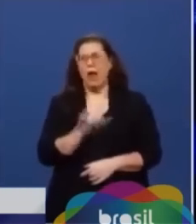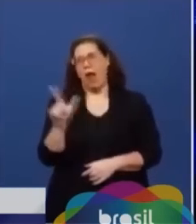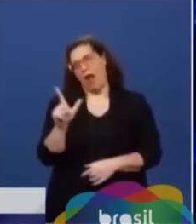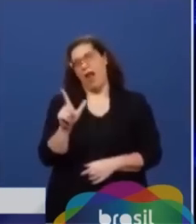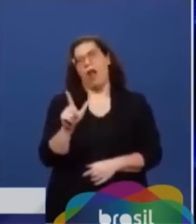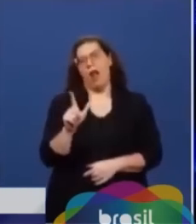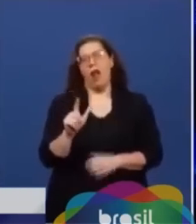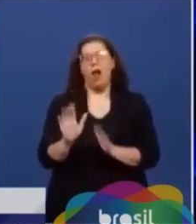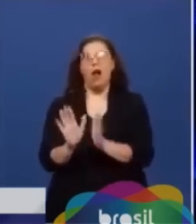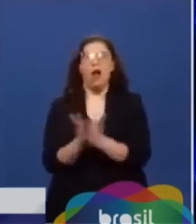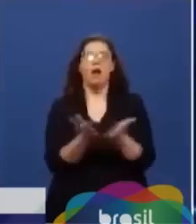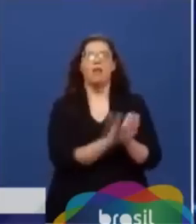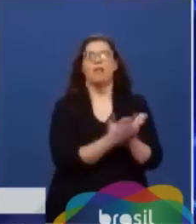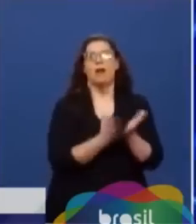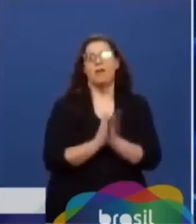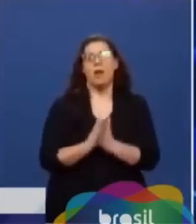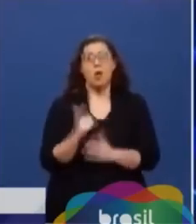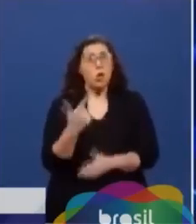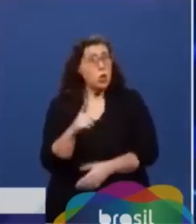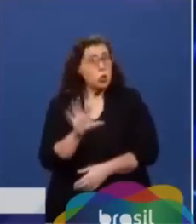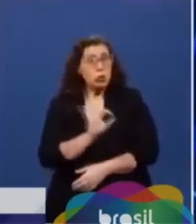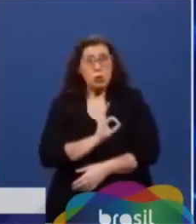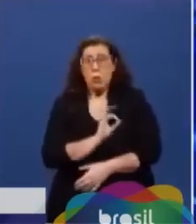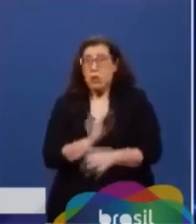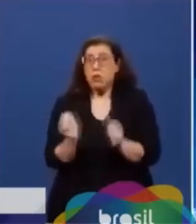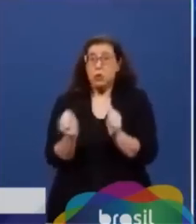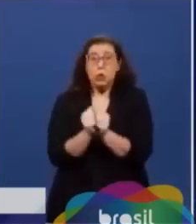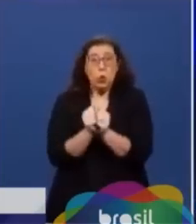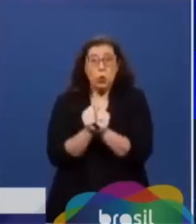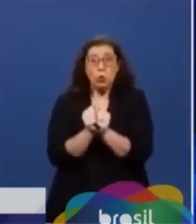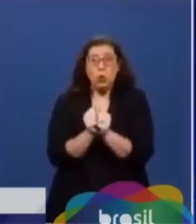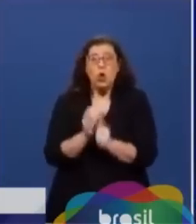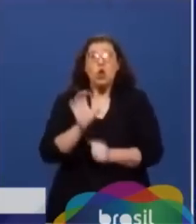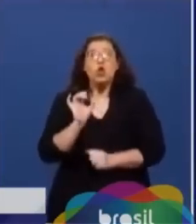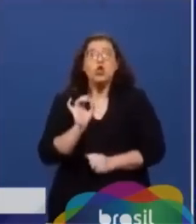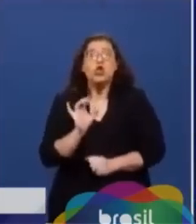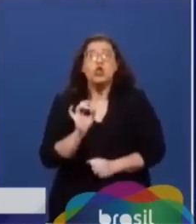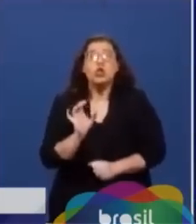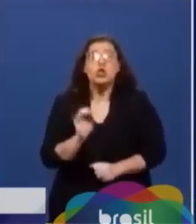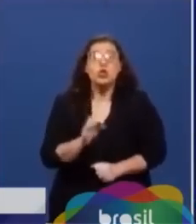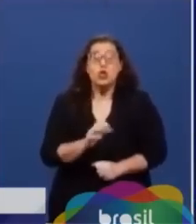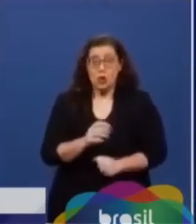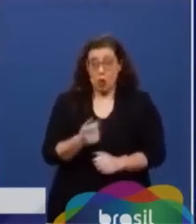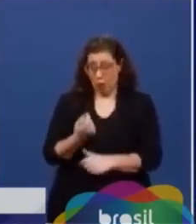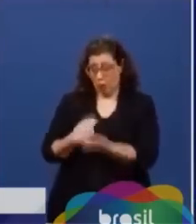Salgueiro. Não tinha nenhum policial ao seu lado, só traficante.